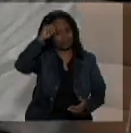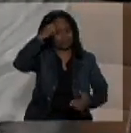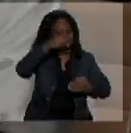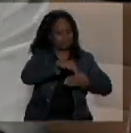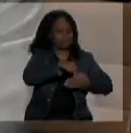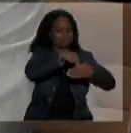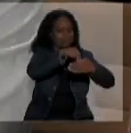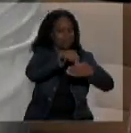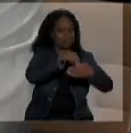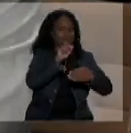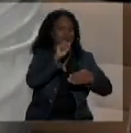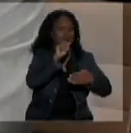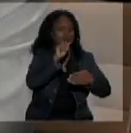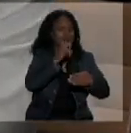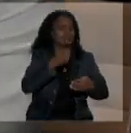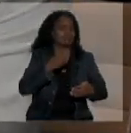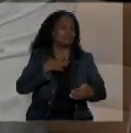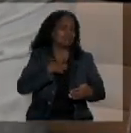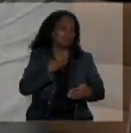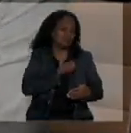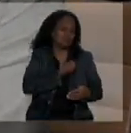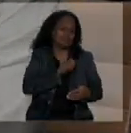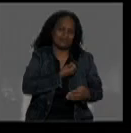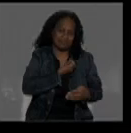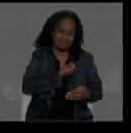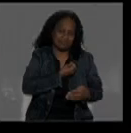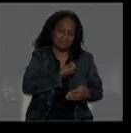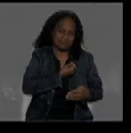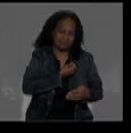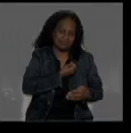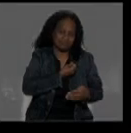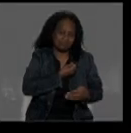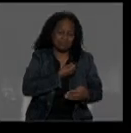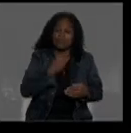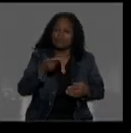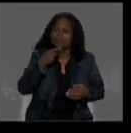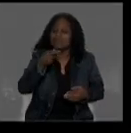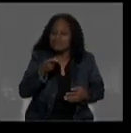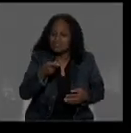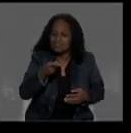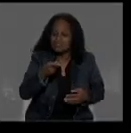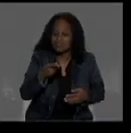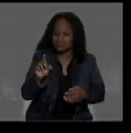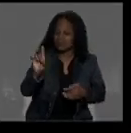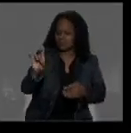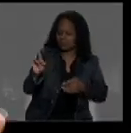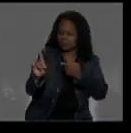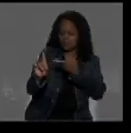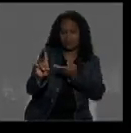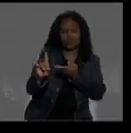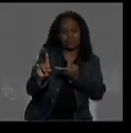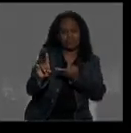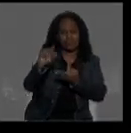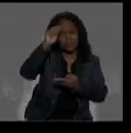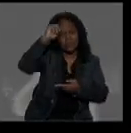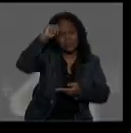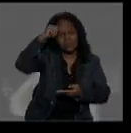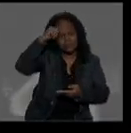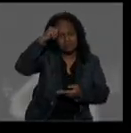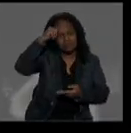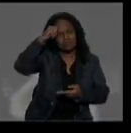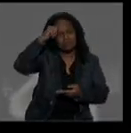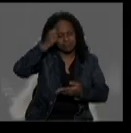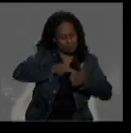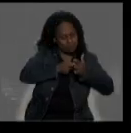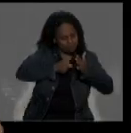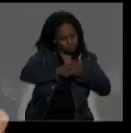estão em destaque. Qual é o preço que elas pagam para estar em destaque. E aí, quando se fala sobre esse preço, eu estou falando sobre a solidão dessas